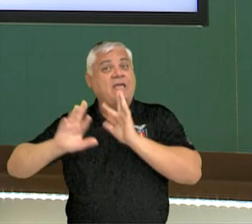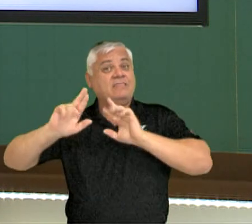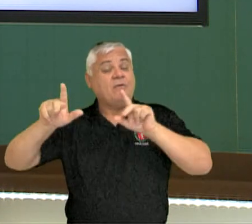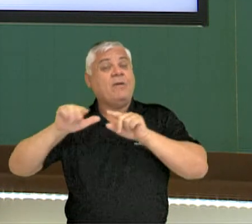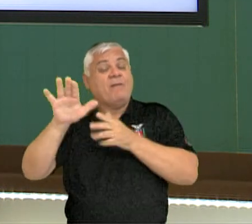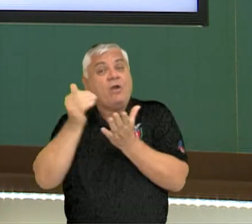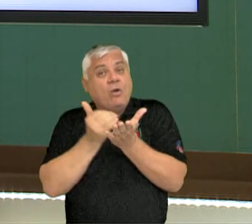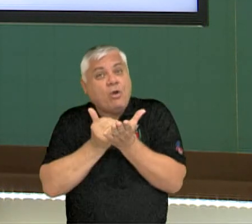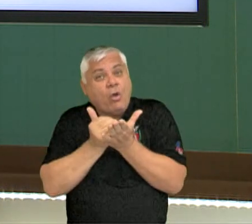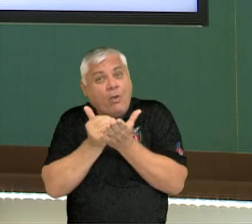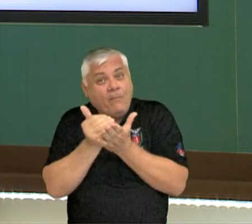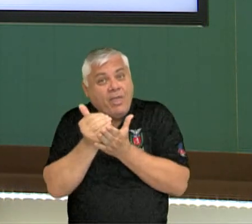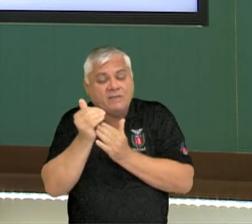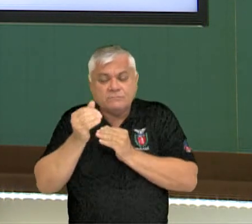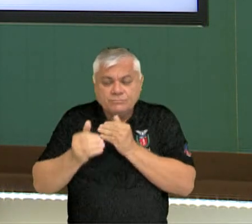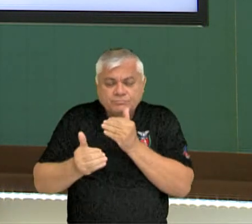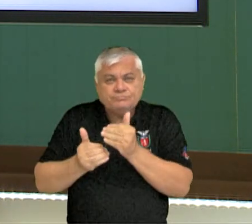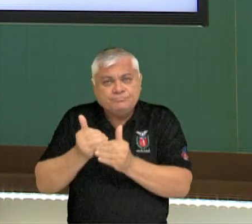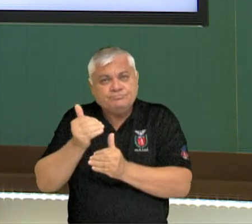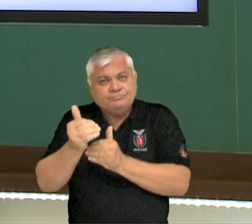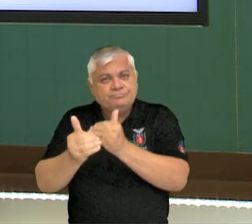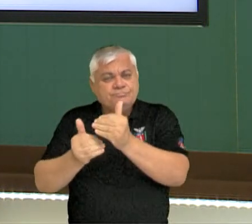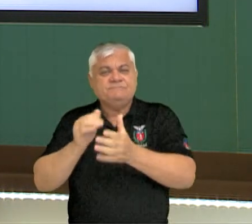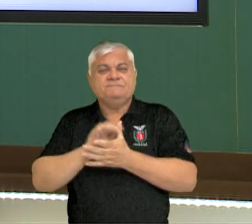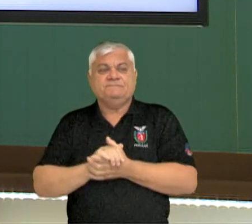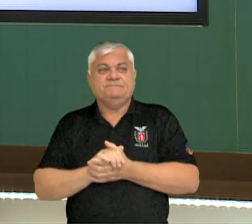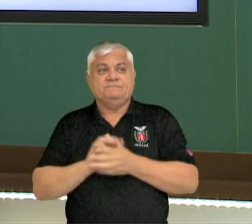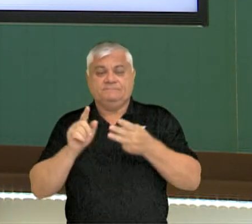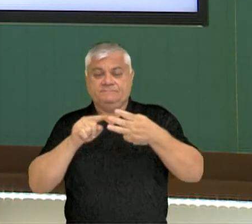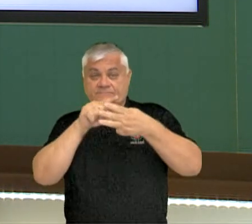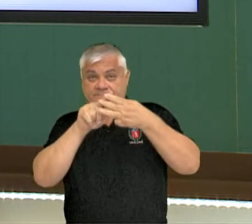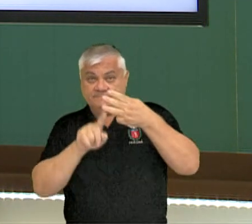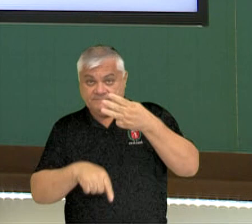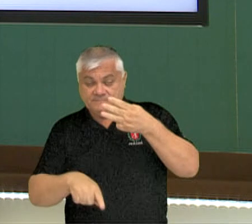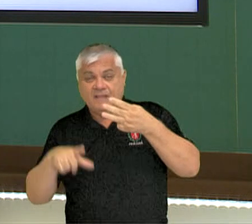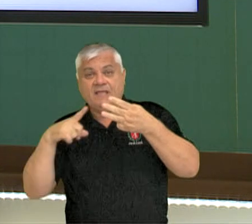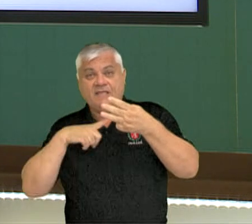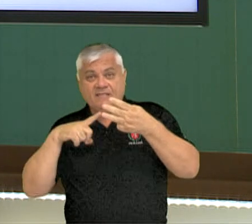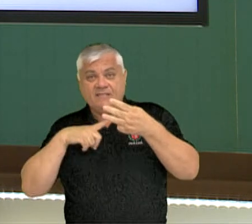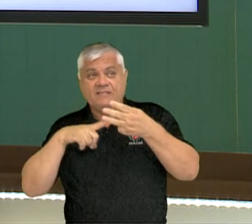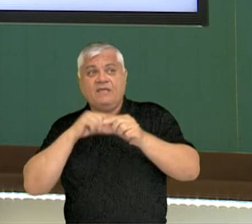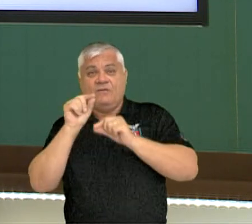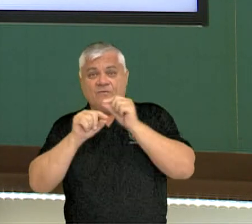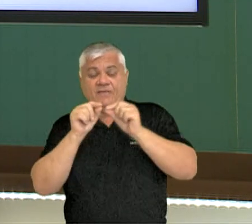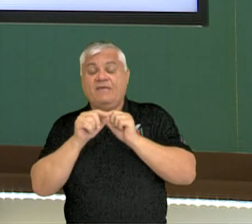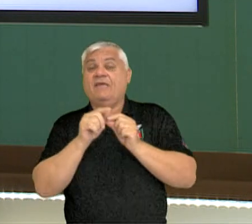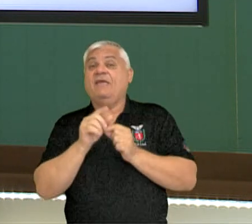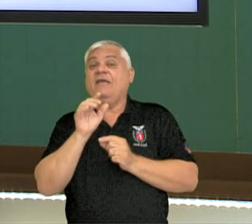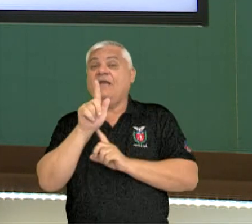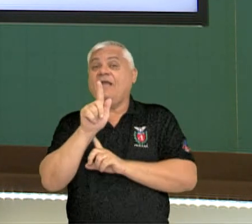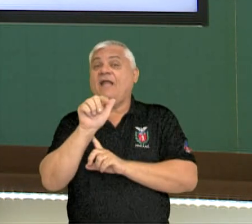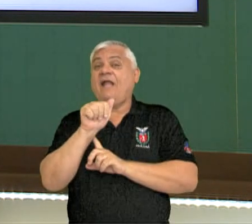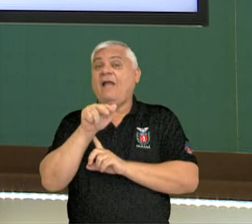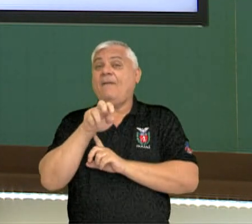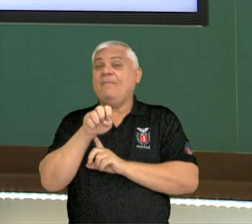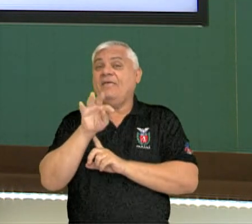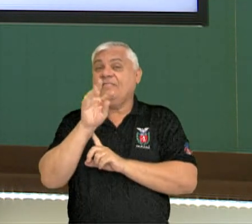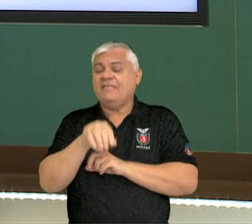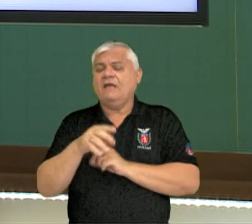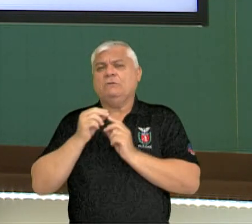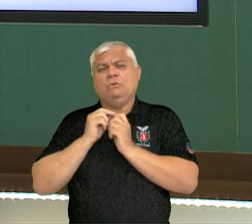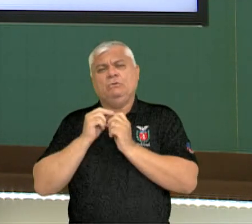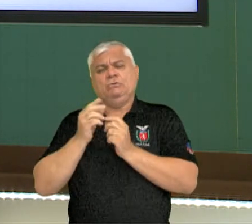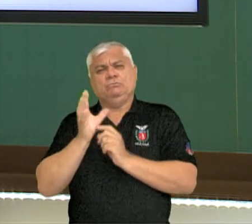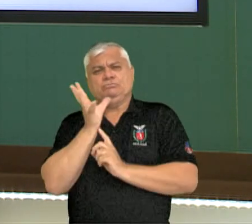uma organização tecidual. Esses 3 componentes formam o gametófito, que é a fase mais duradoura